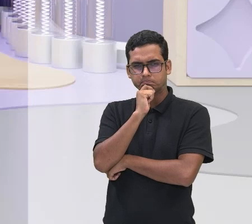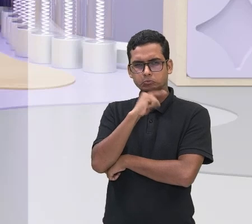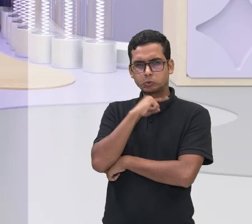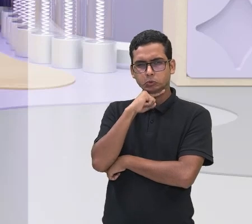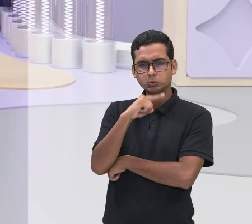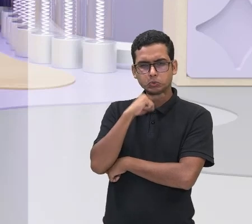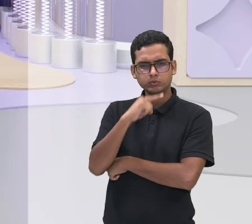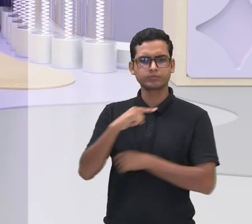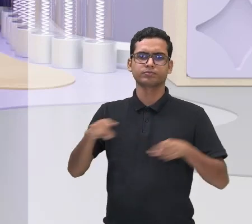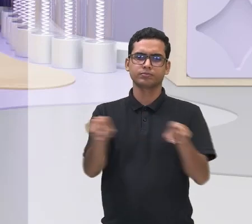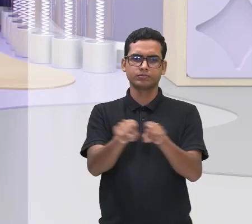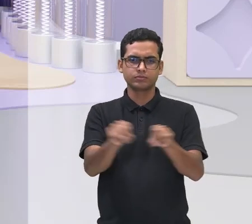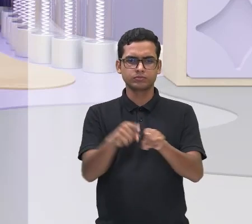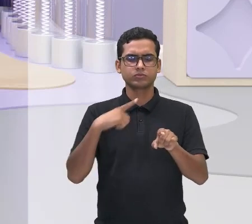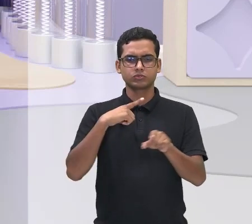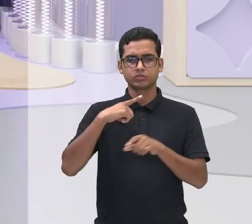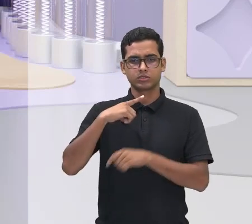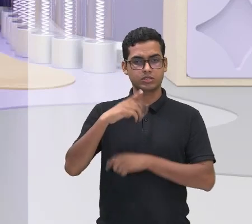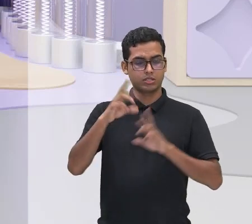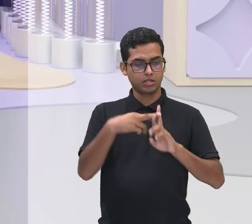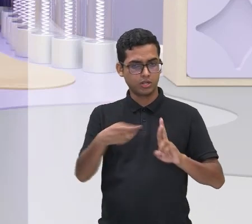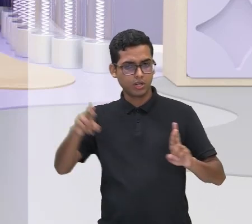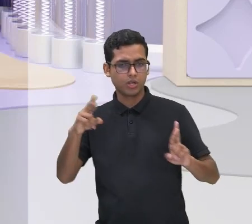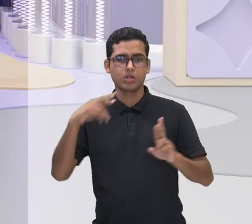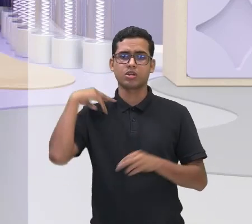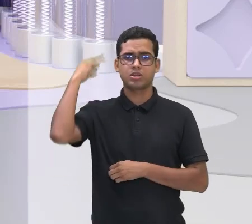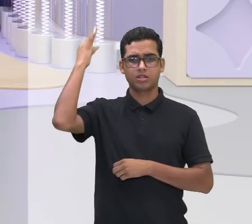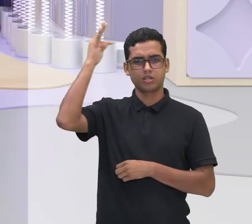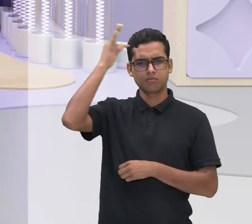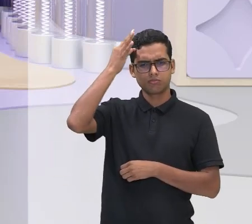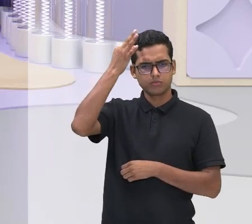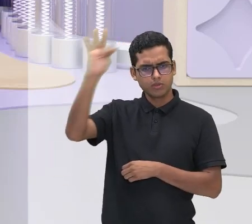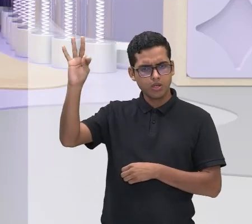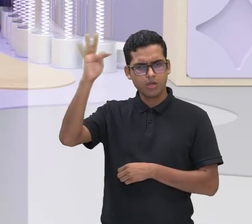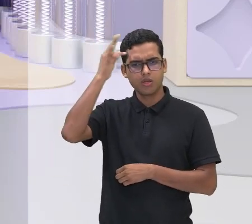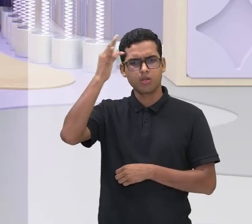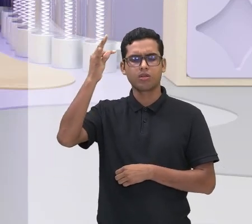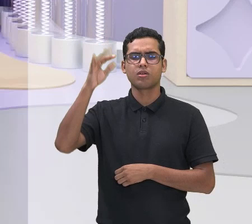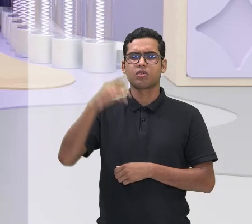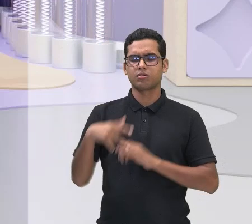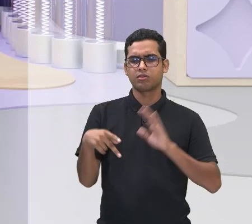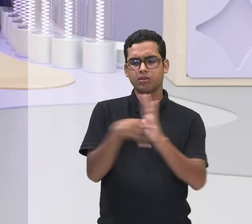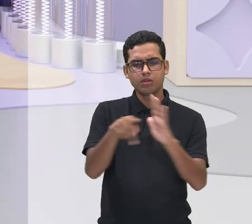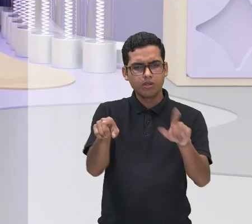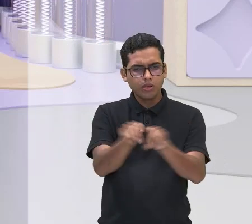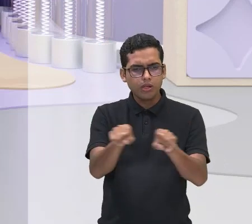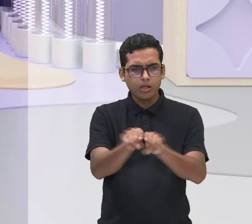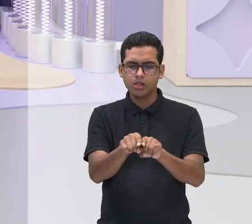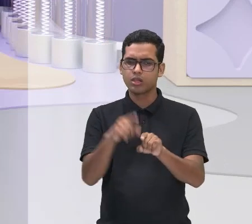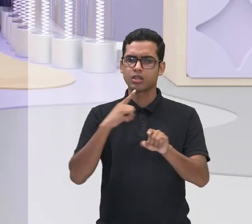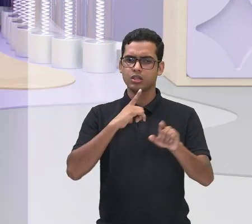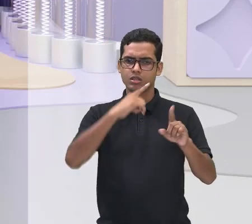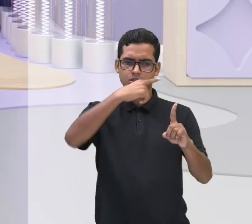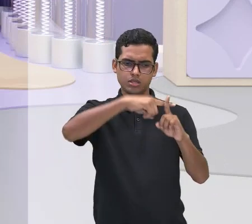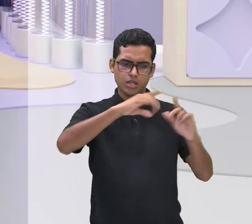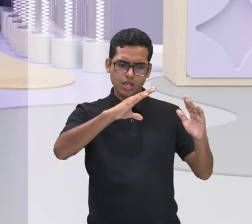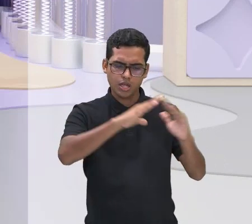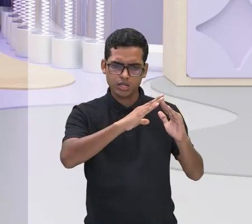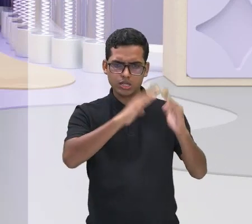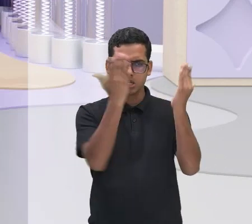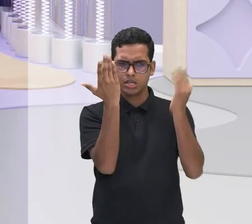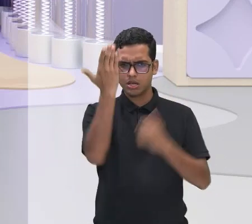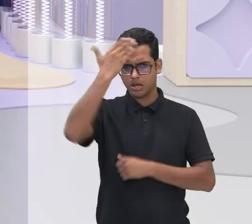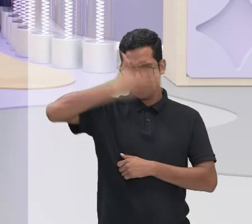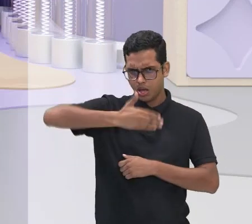das teologias que nós temos, das igrejas, das comunidades religiosas, são capazes de provar essa